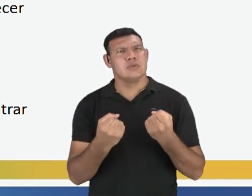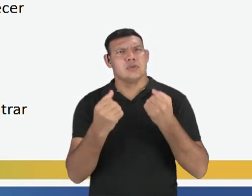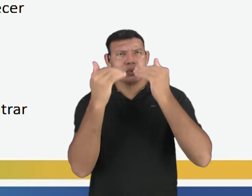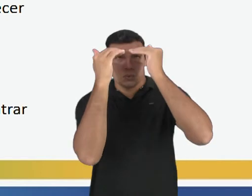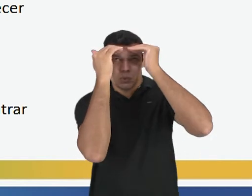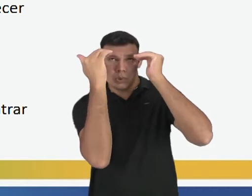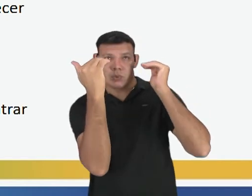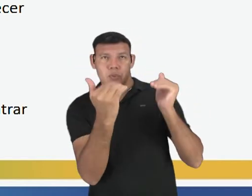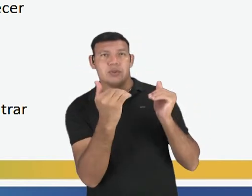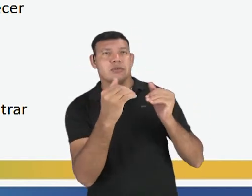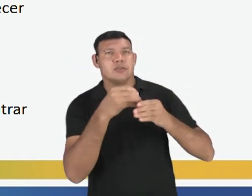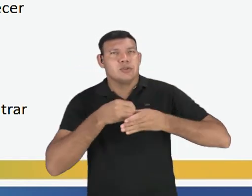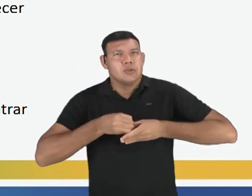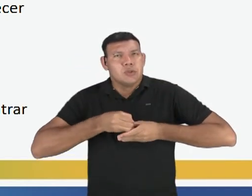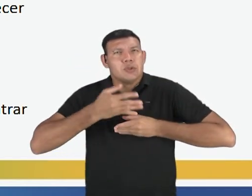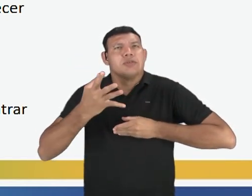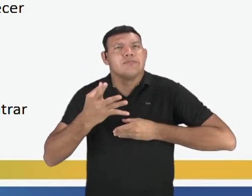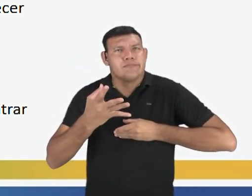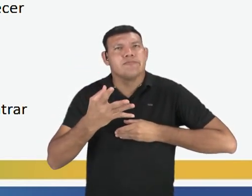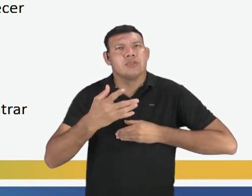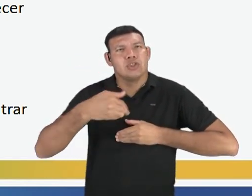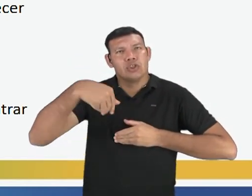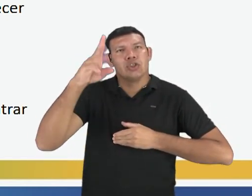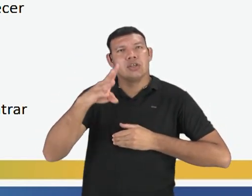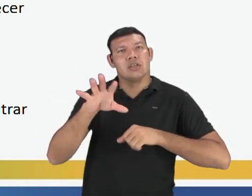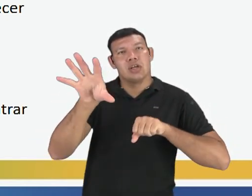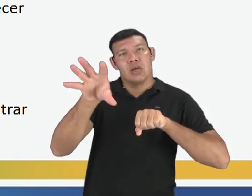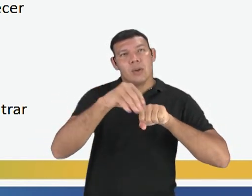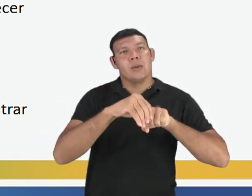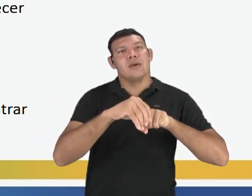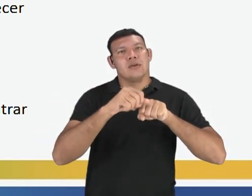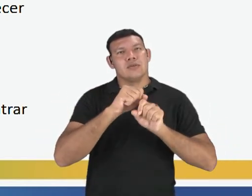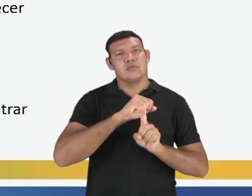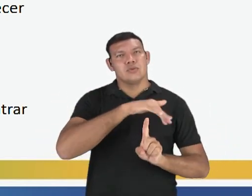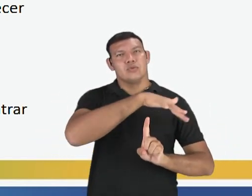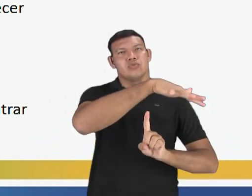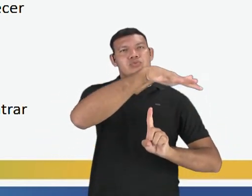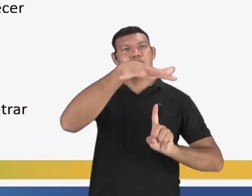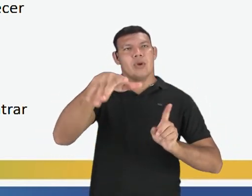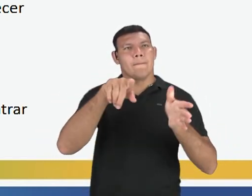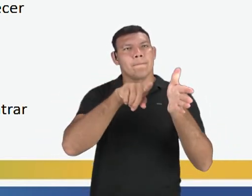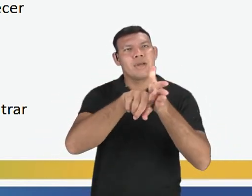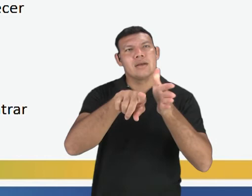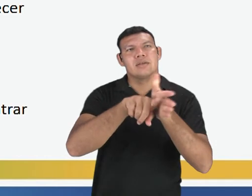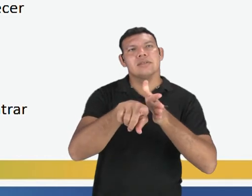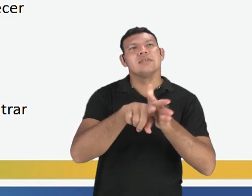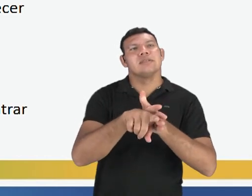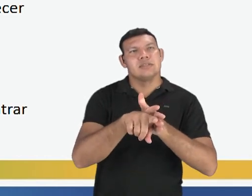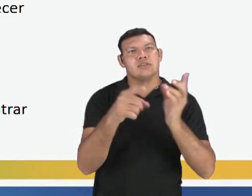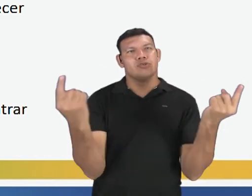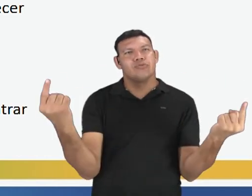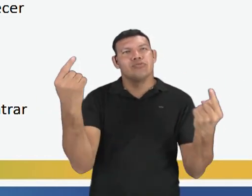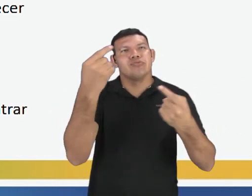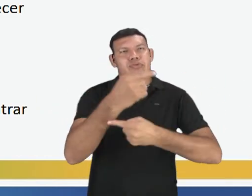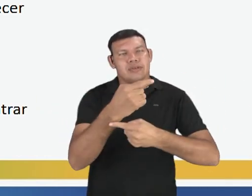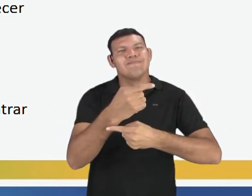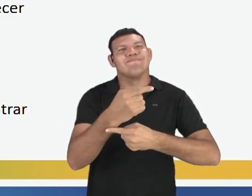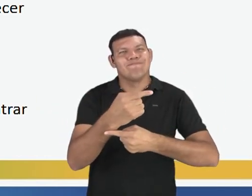ao seu adversário à contradição, obrigando a reconhecer a sua ignorância. Esse método